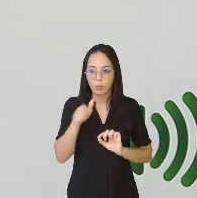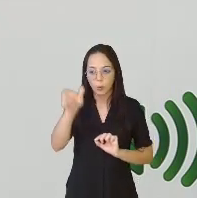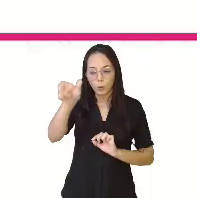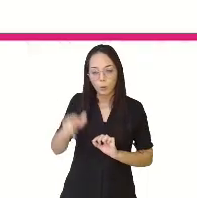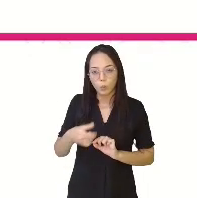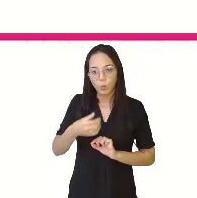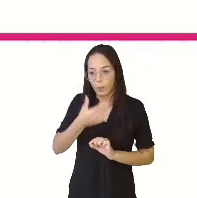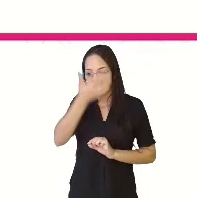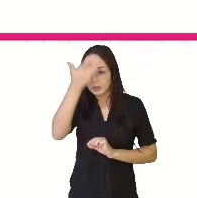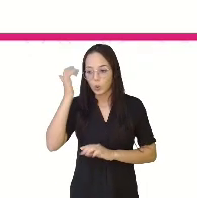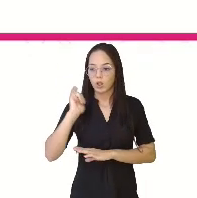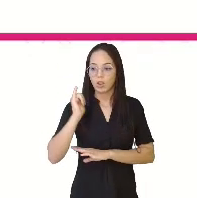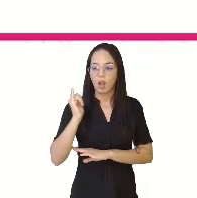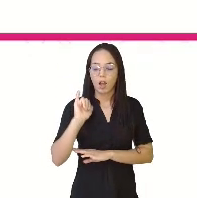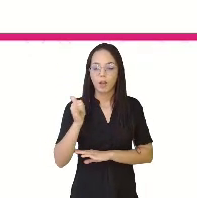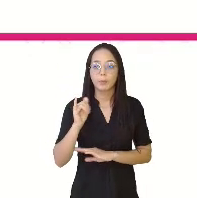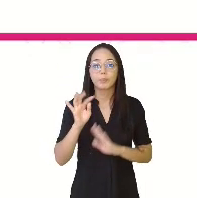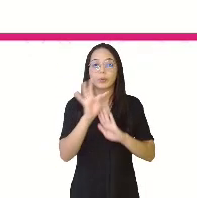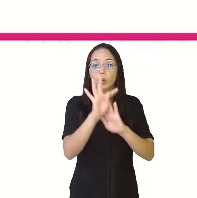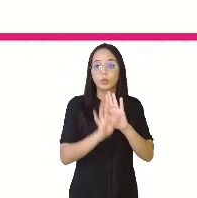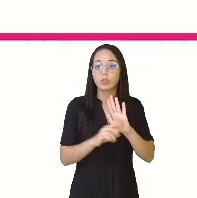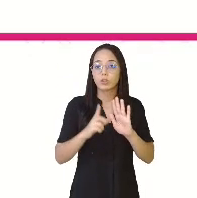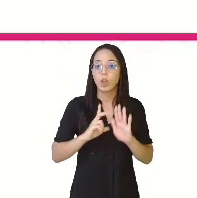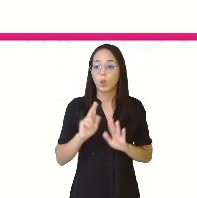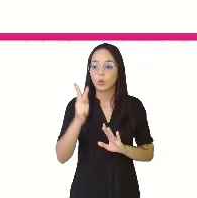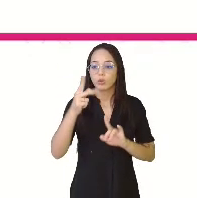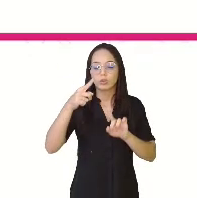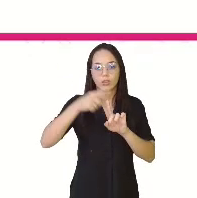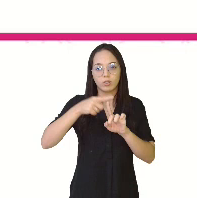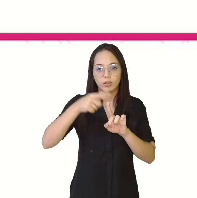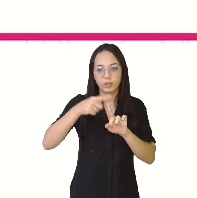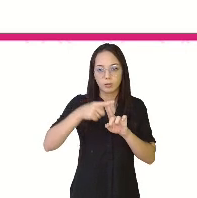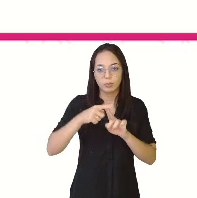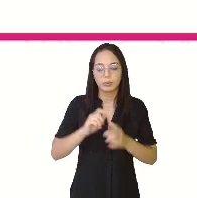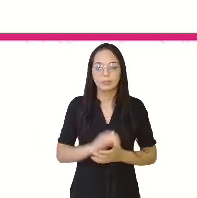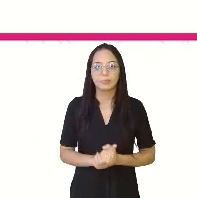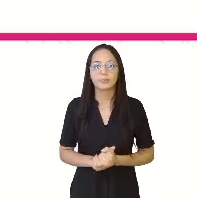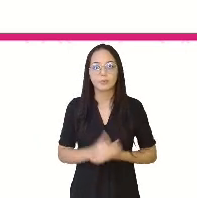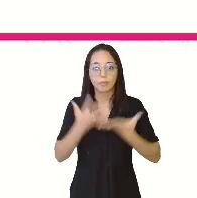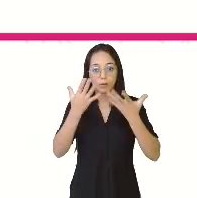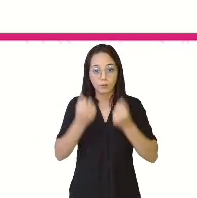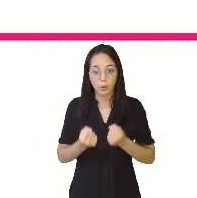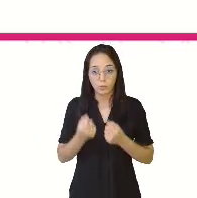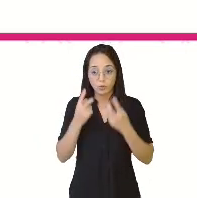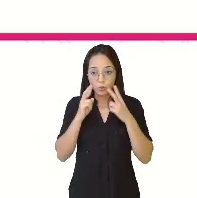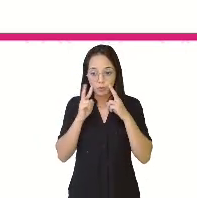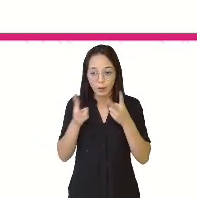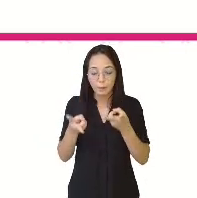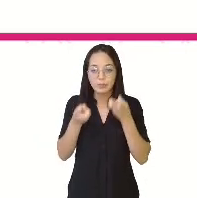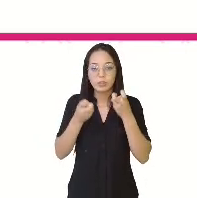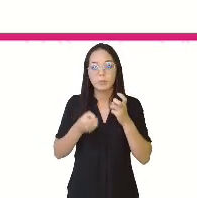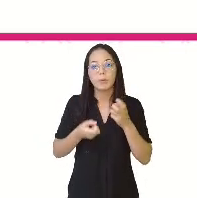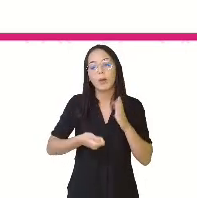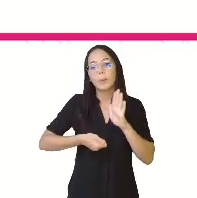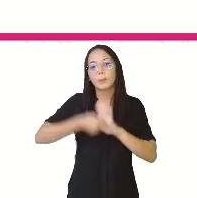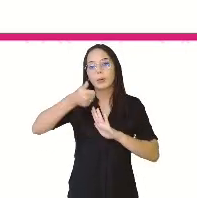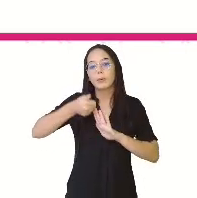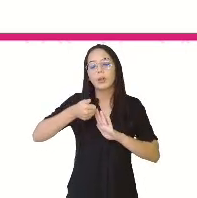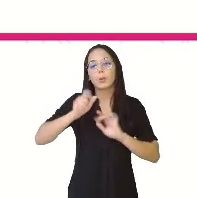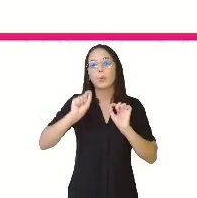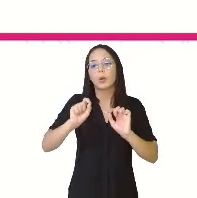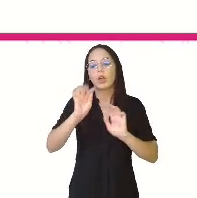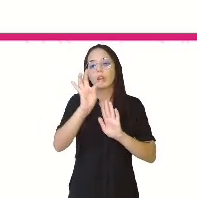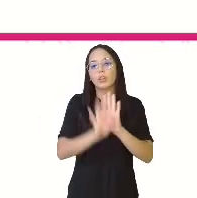texto dramático, ele é composto por dois tipos de texto. Vamos ver o primeiro, que é o texto